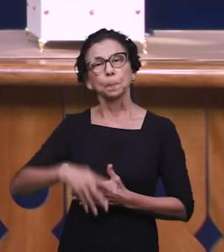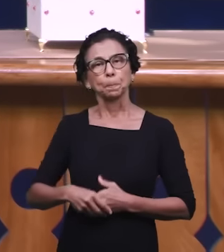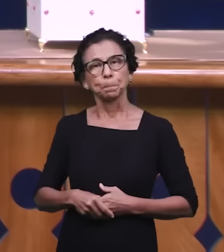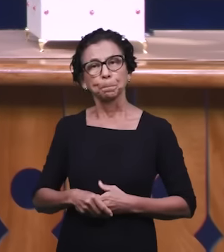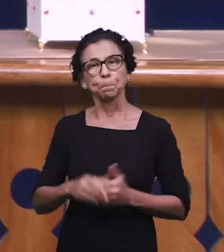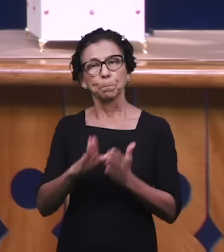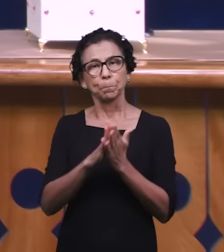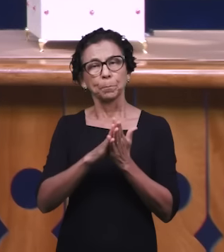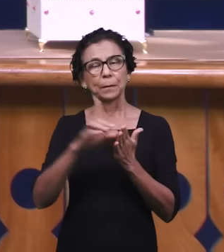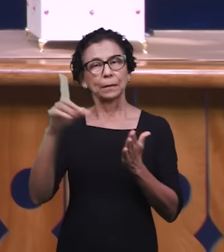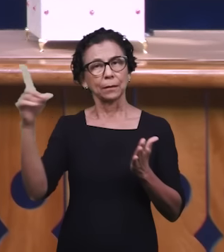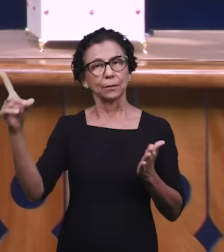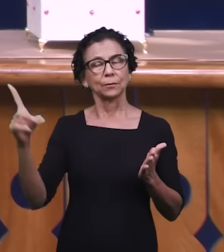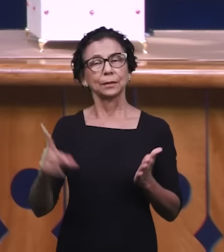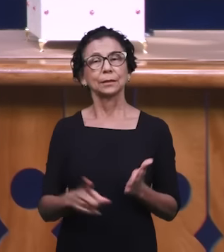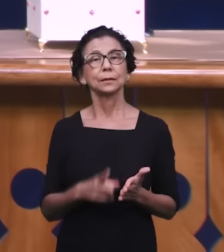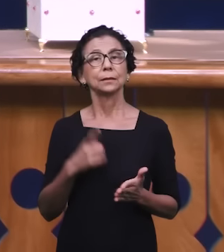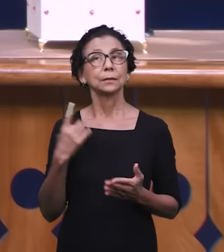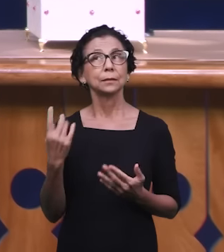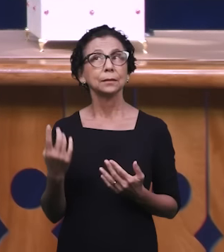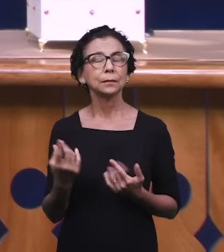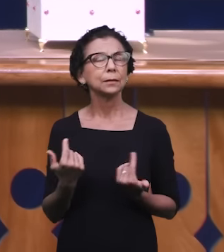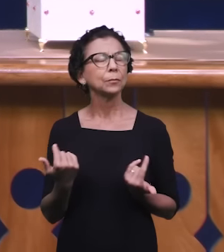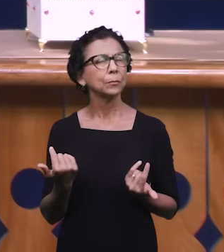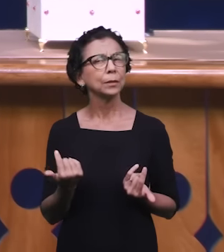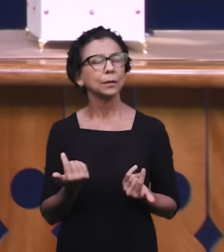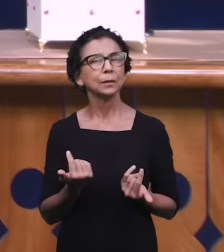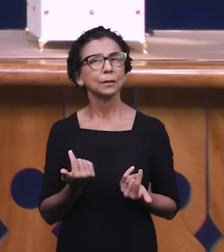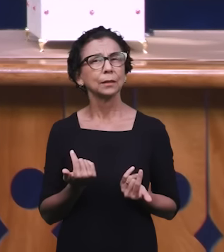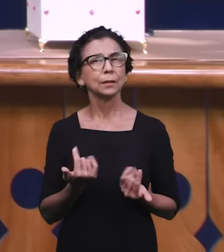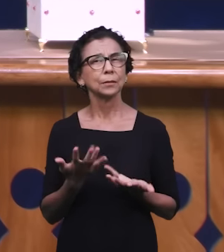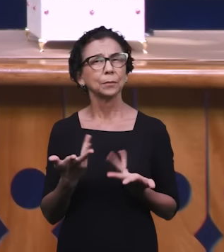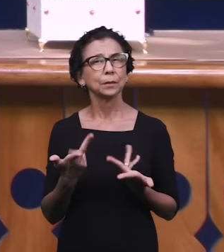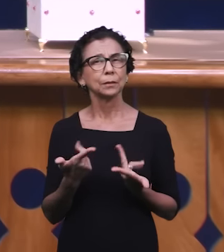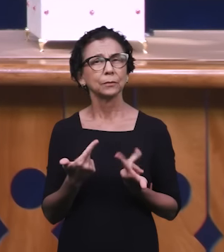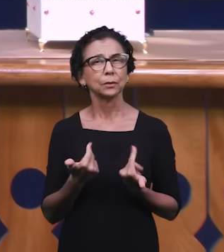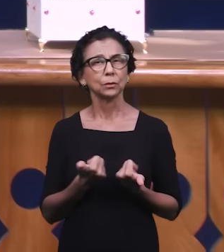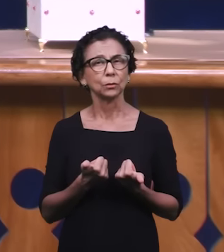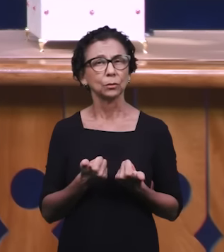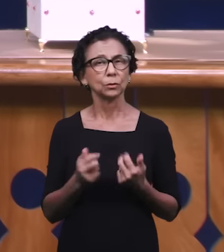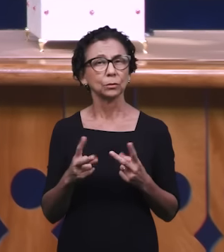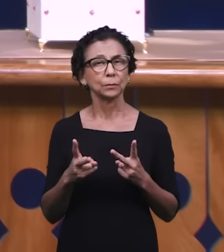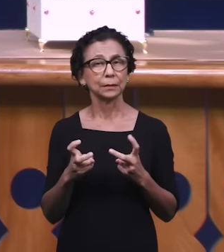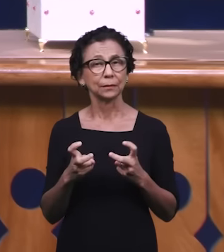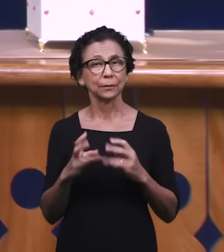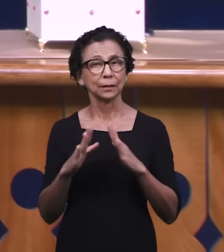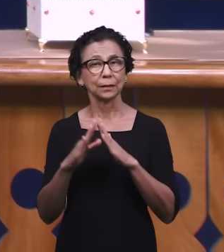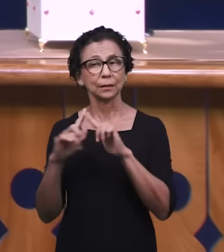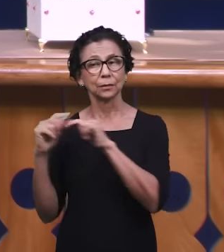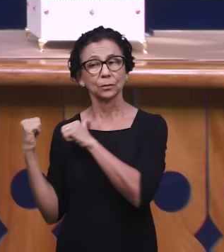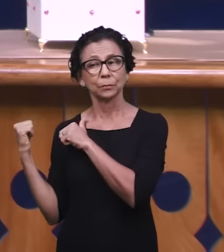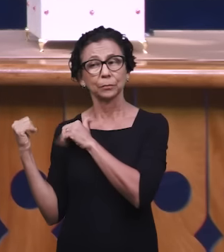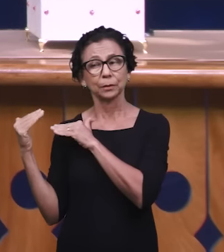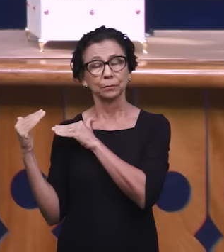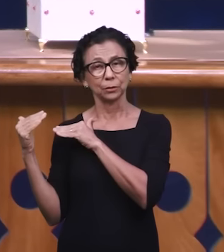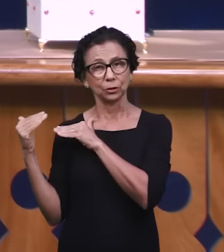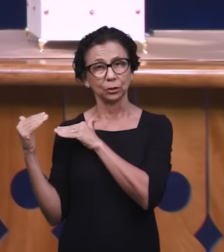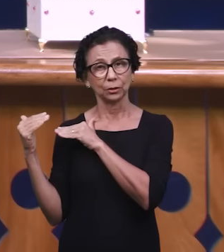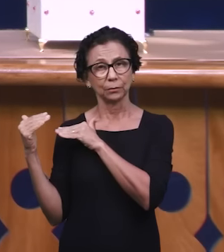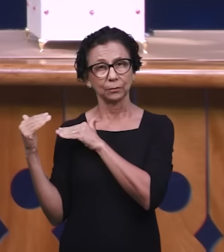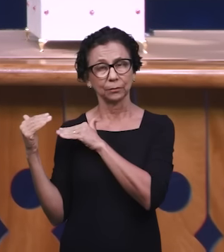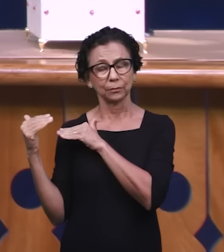coisa extraordinária nós observamos é que a igreja então, a igreja primitiva, ela começa a ter uma